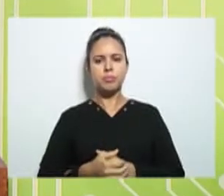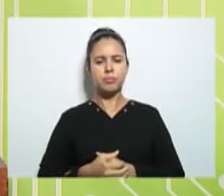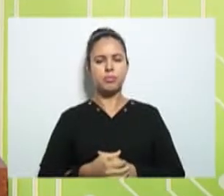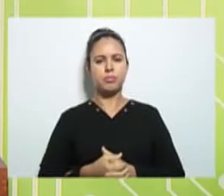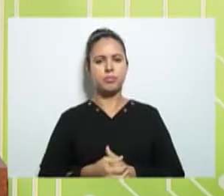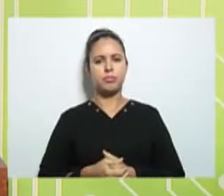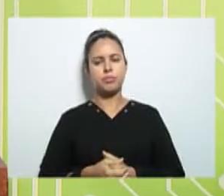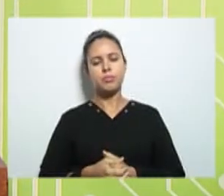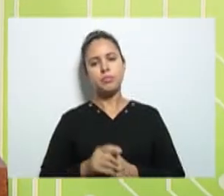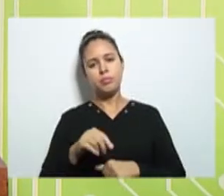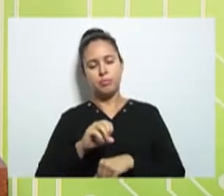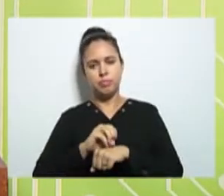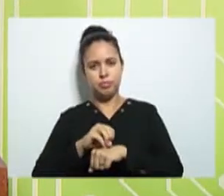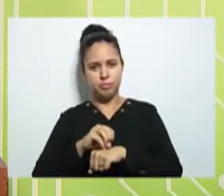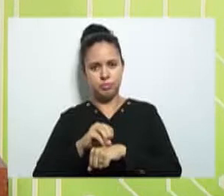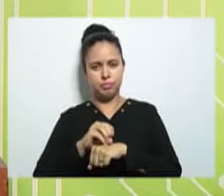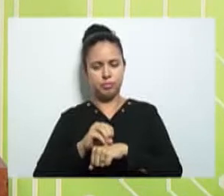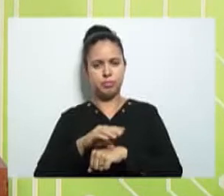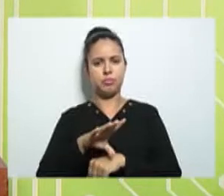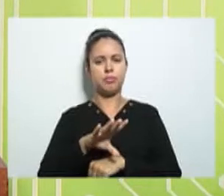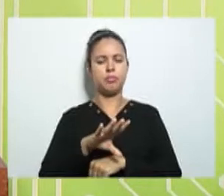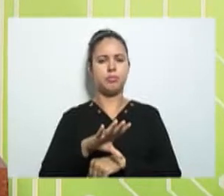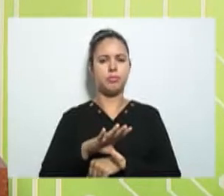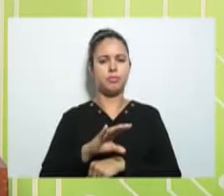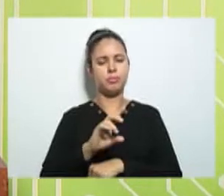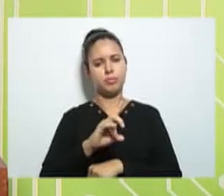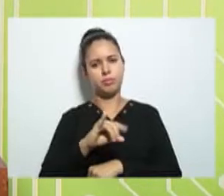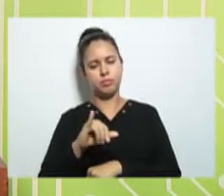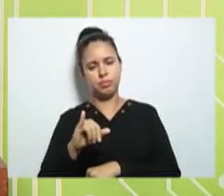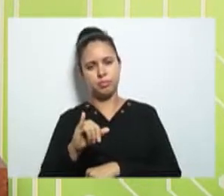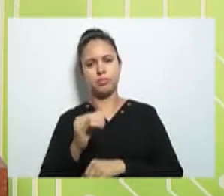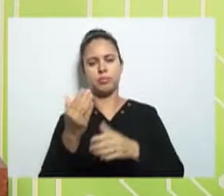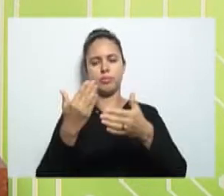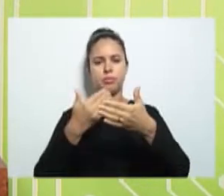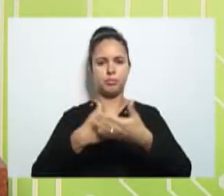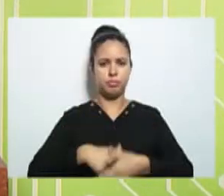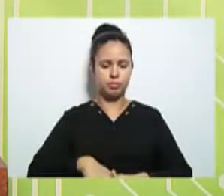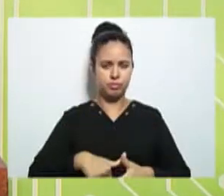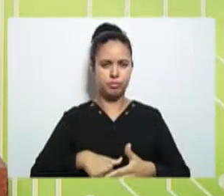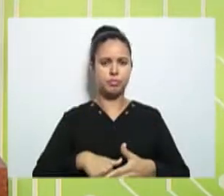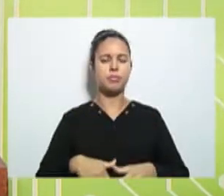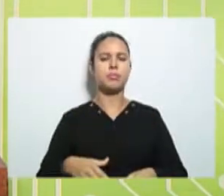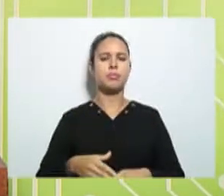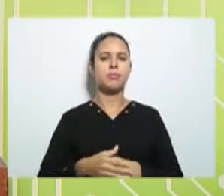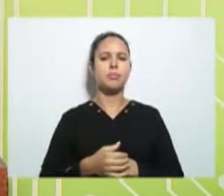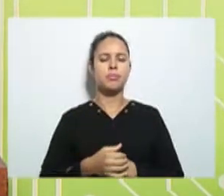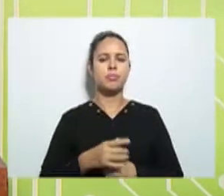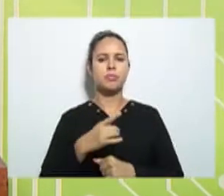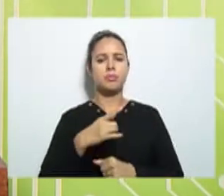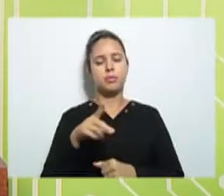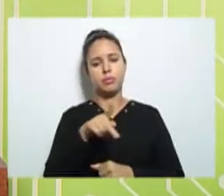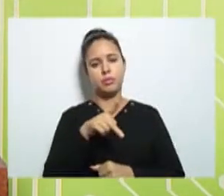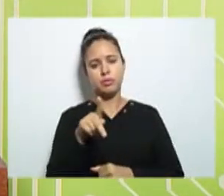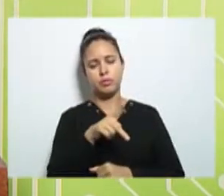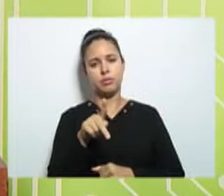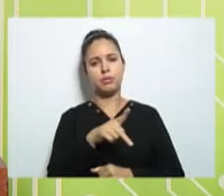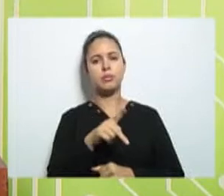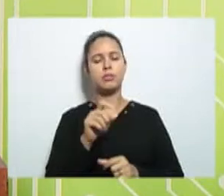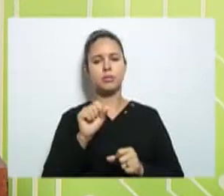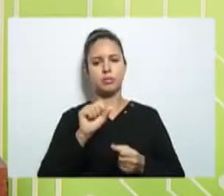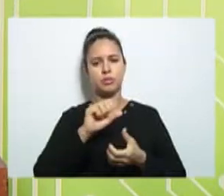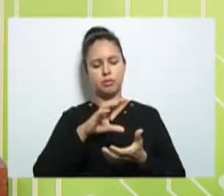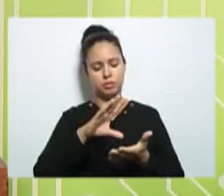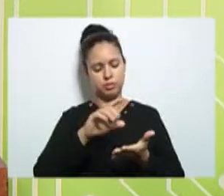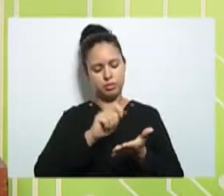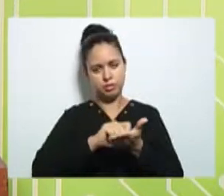vocês aqui. Uma dica, né, professor? Uma dica, né? Vai que cai Peopleware lá na prova. A professora Juliana falou, ainda deixei um tempo aí para vocês copiarem